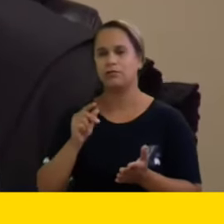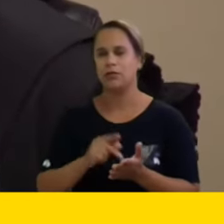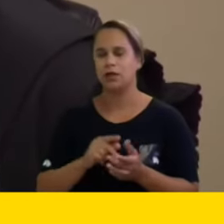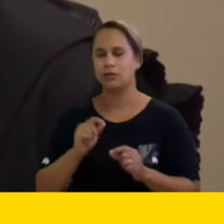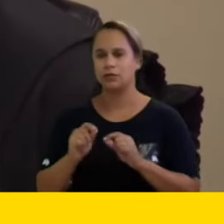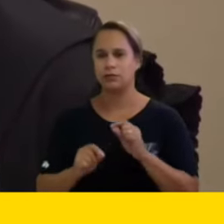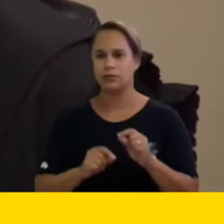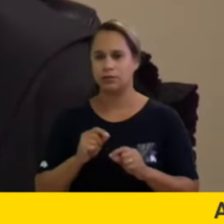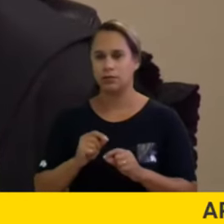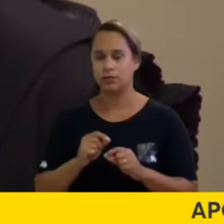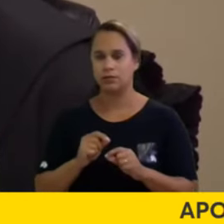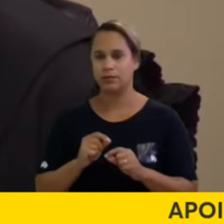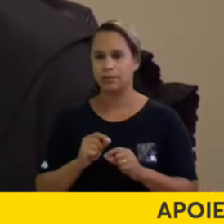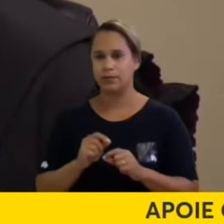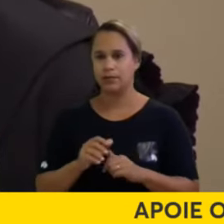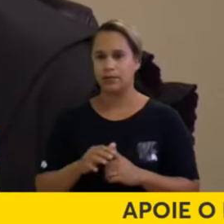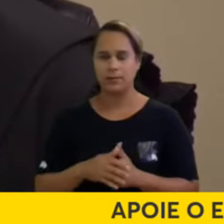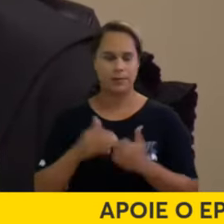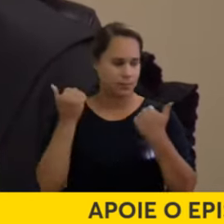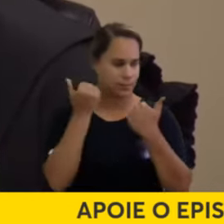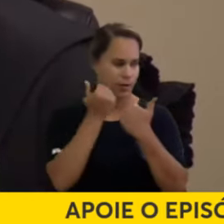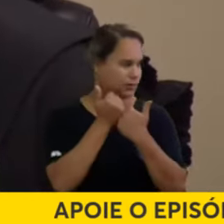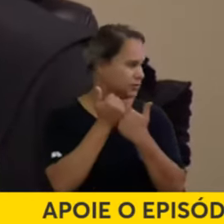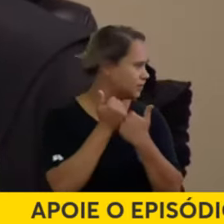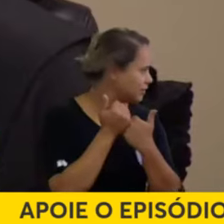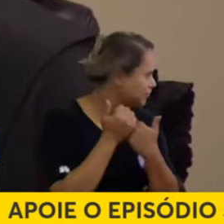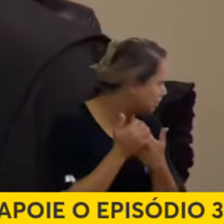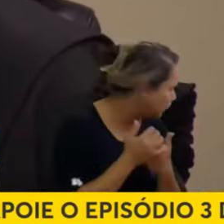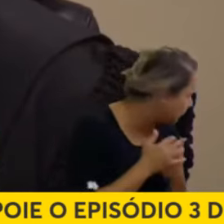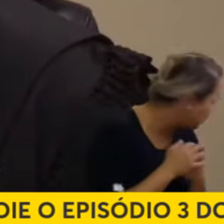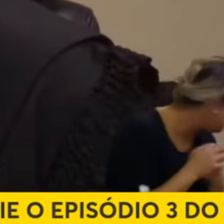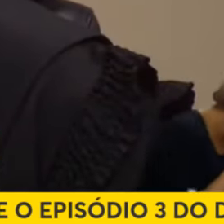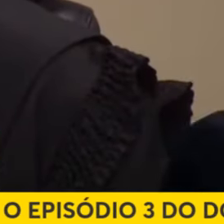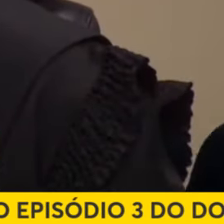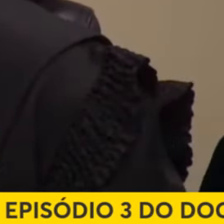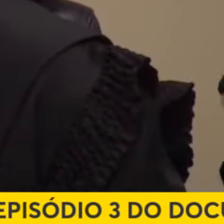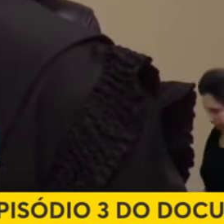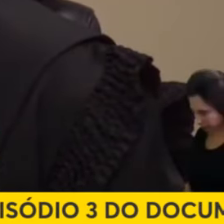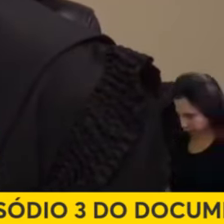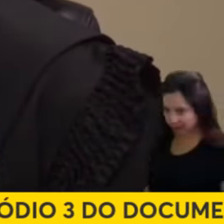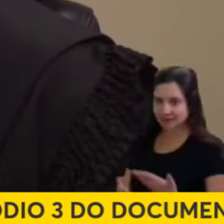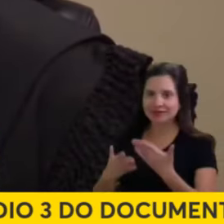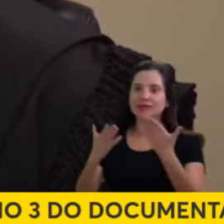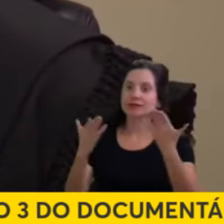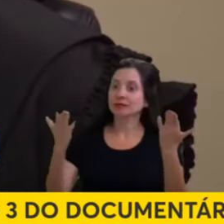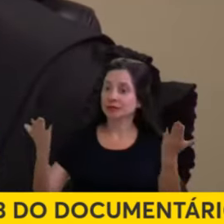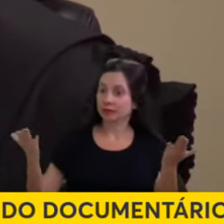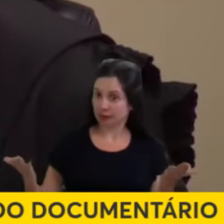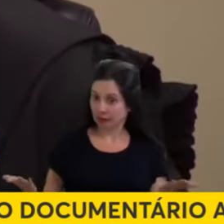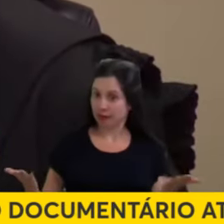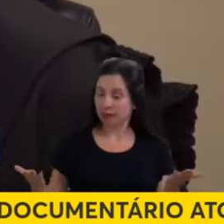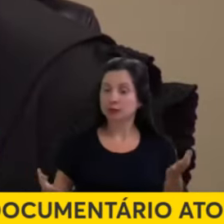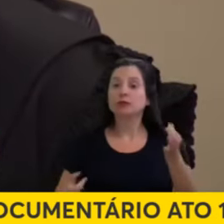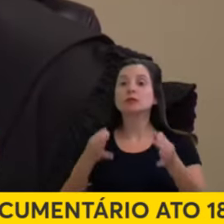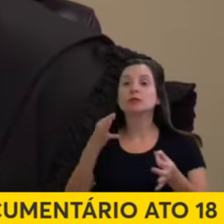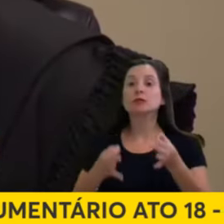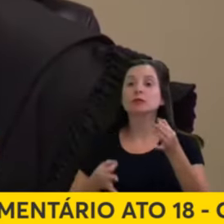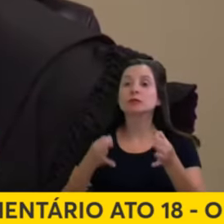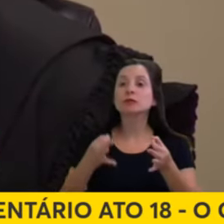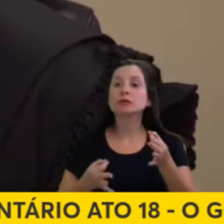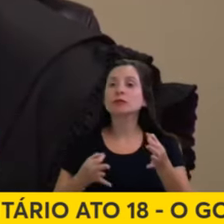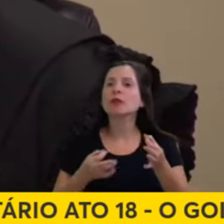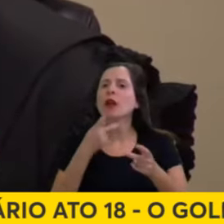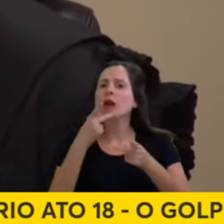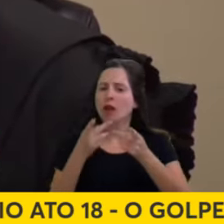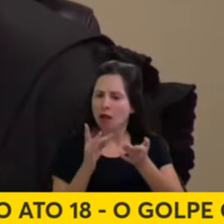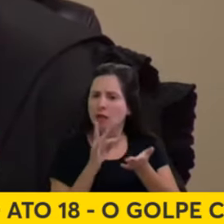imunes na formação de seu livre convencimento a interferências determinadas por genéricas expectativas sociais de justiça a ponto de afirmar que